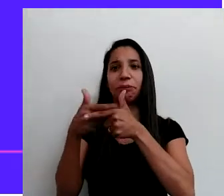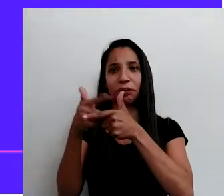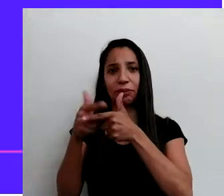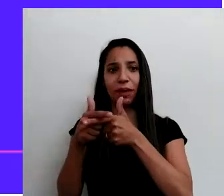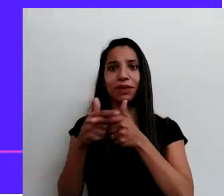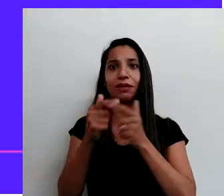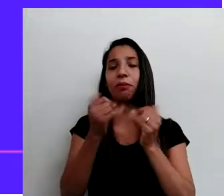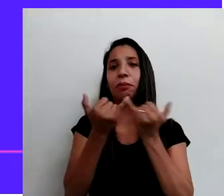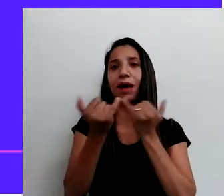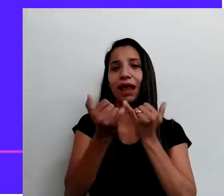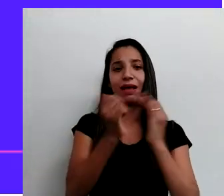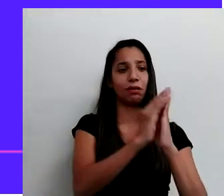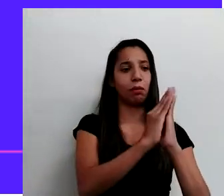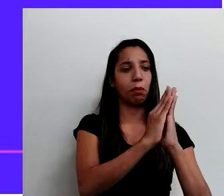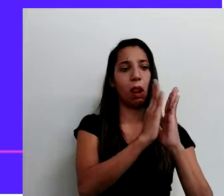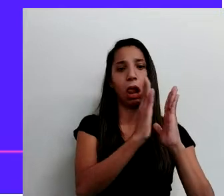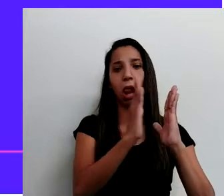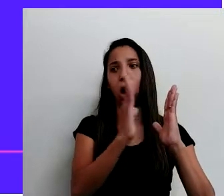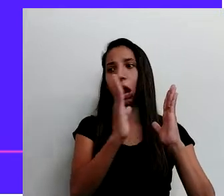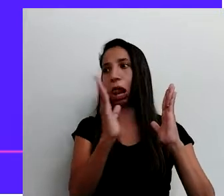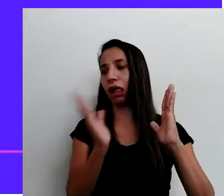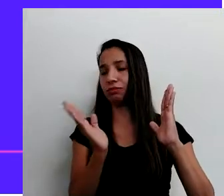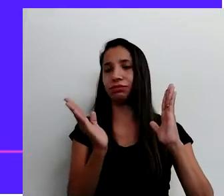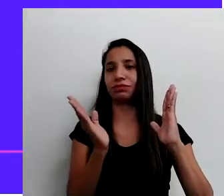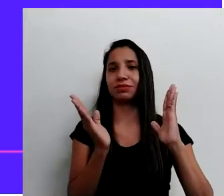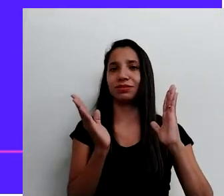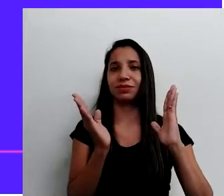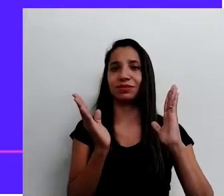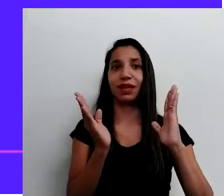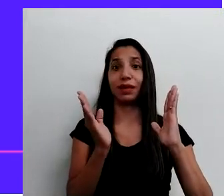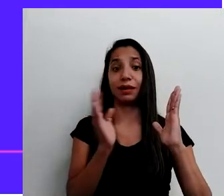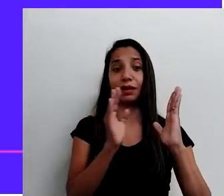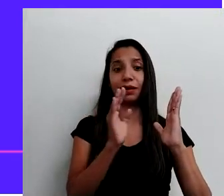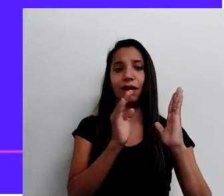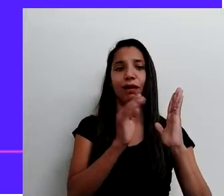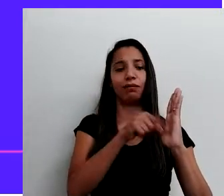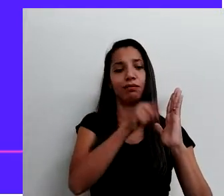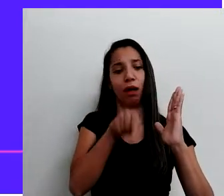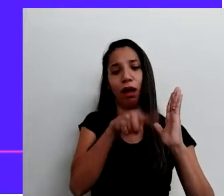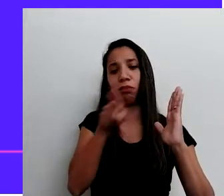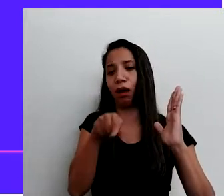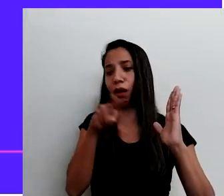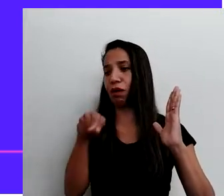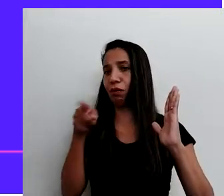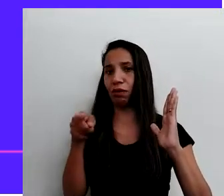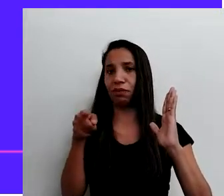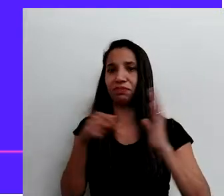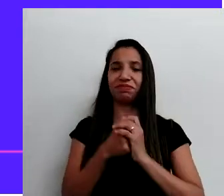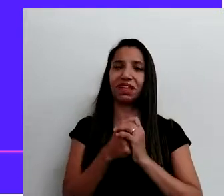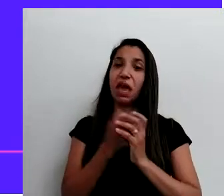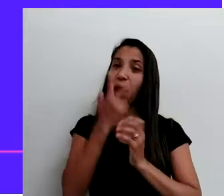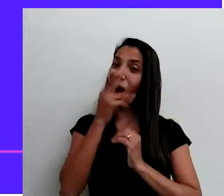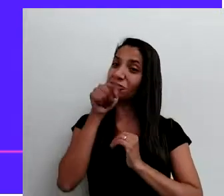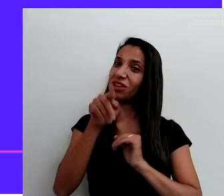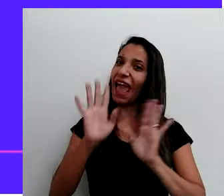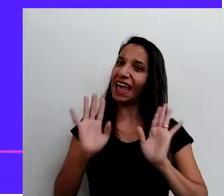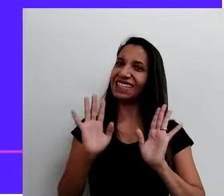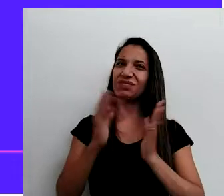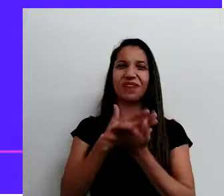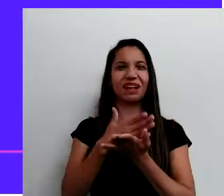Eu acho que, para começar isso, não sei se me excedi aí no tempo, mas a gente vai ter chance de